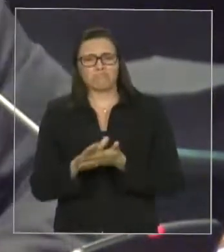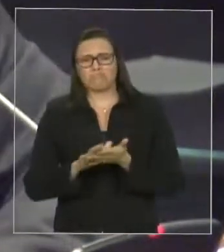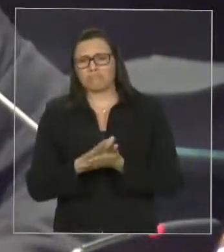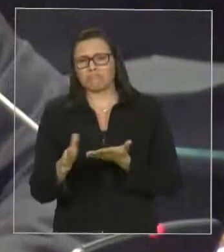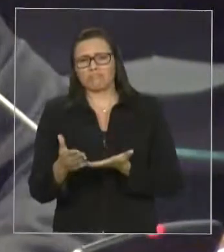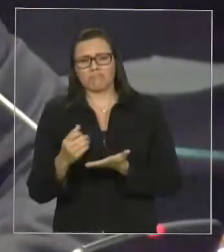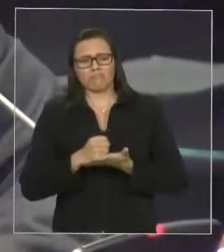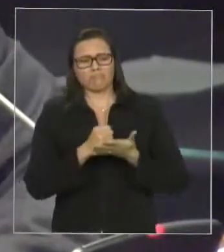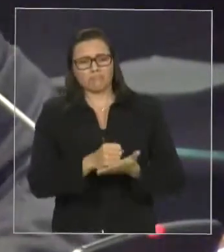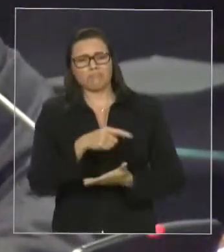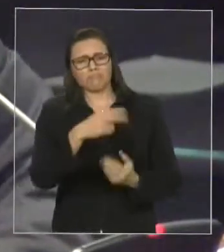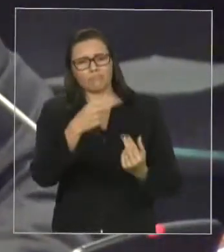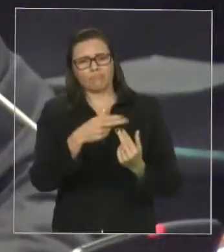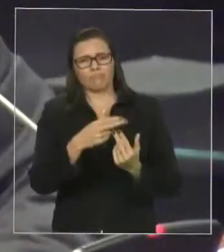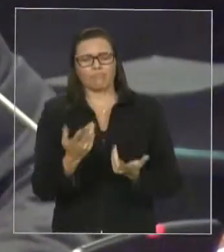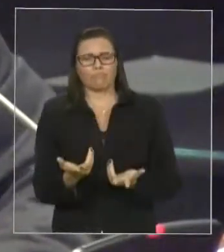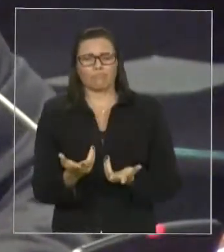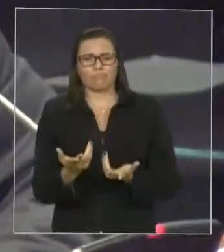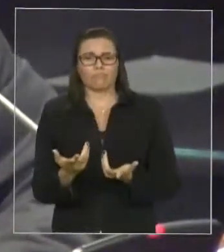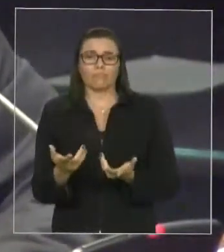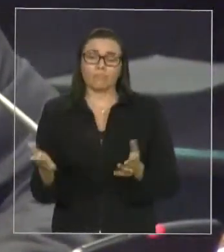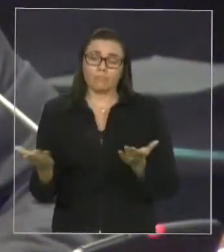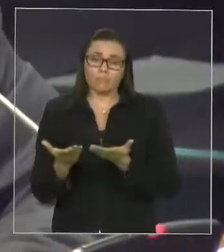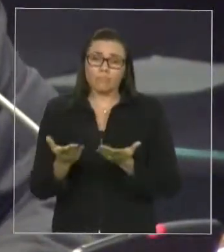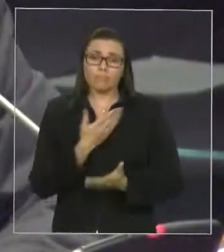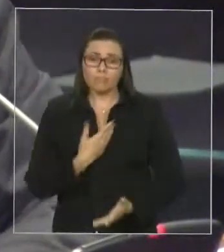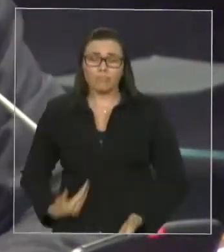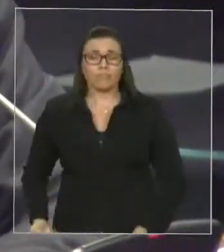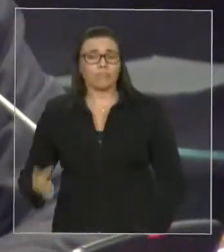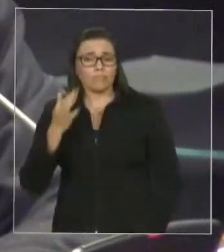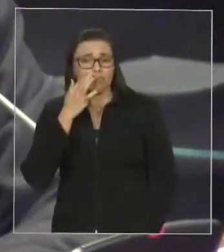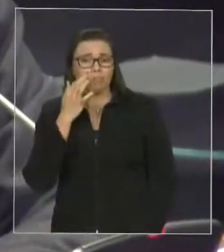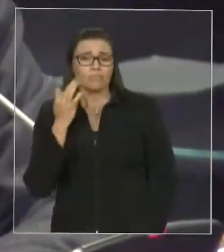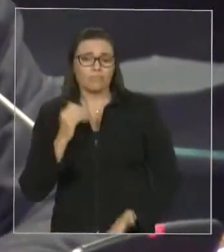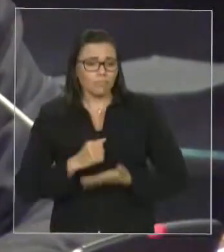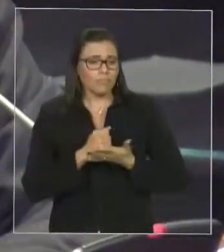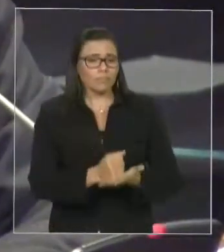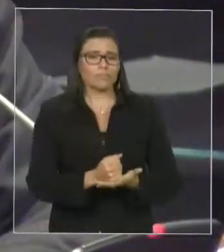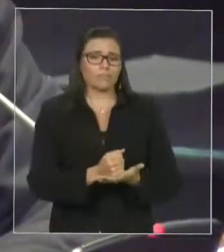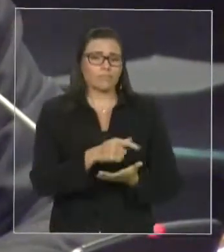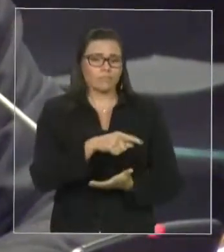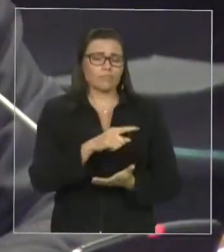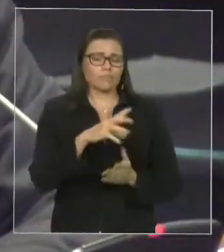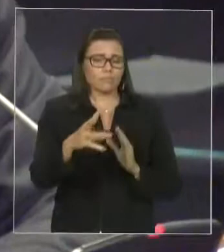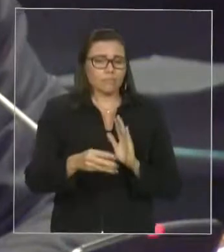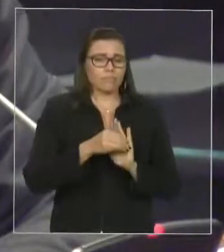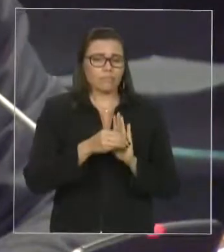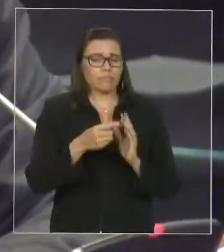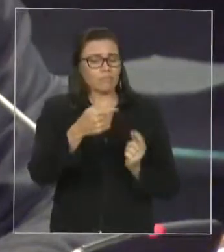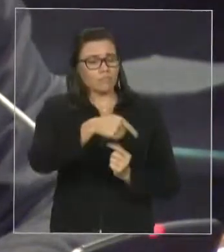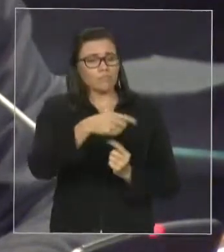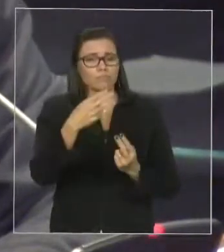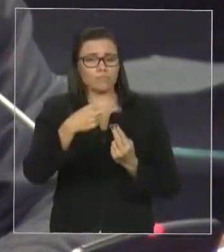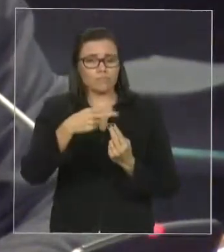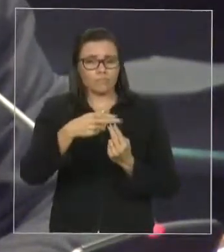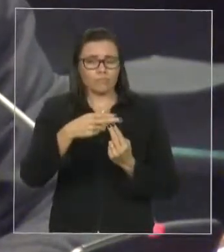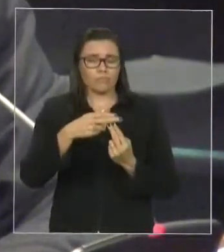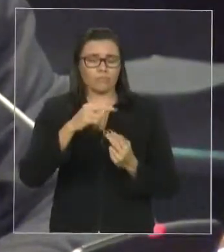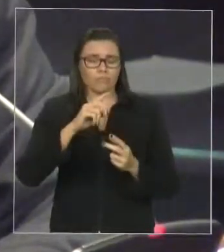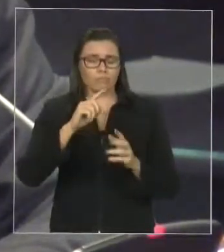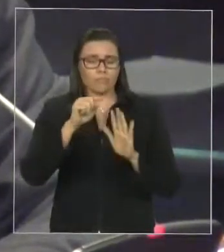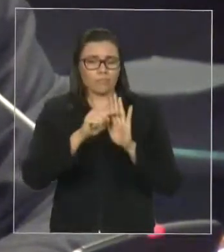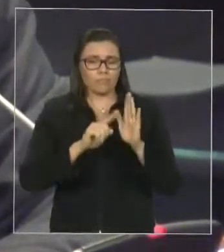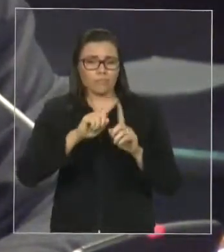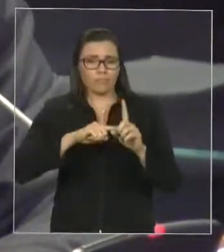Então, deputado Otelino Neto, esse ataque da mídia ao governo Flávio Dino, a gente já deveria até